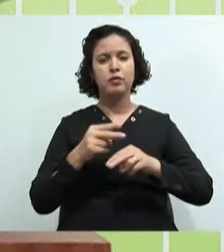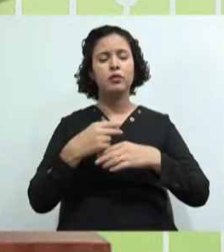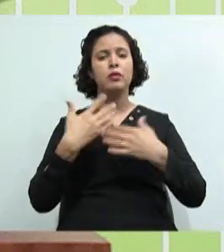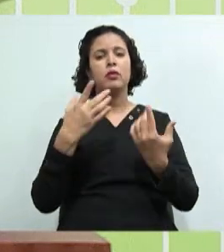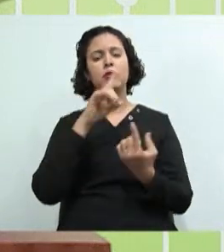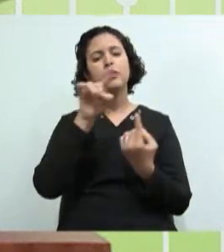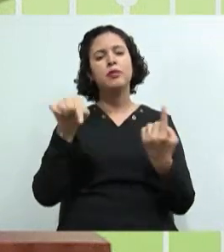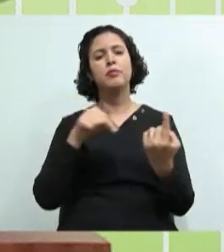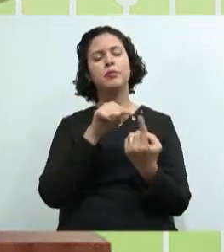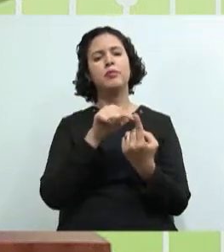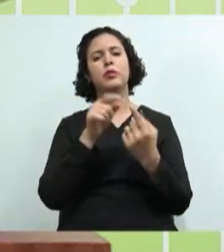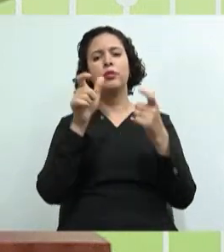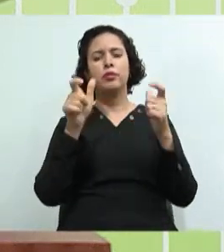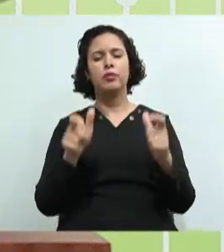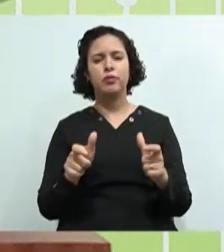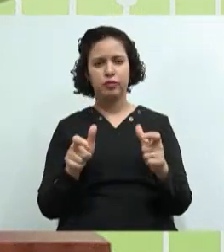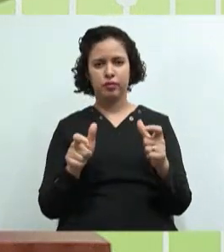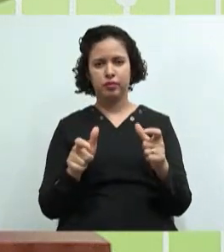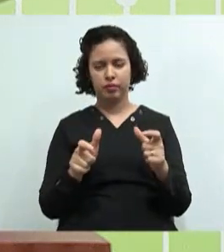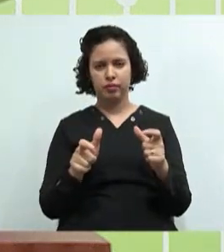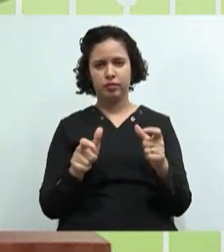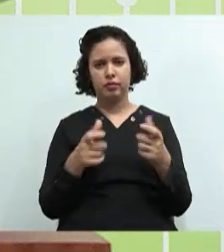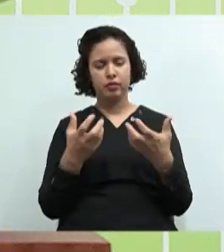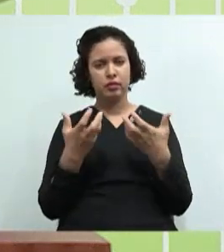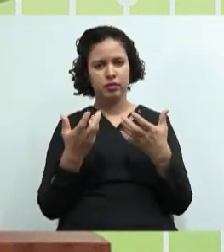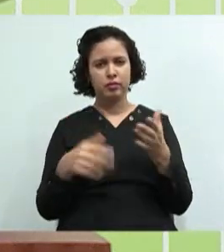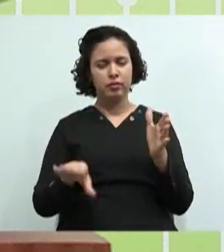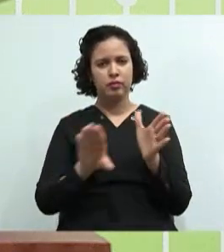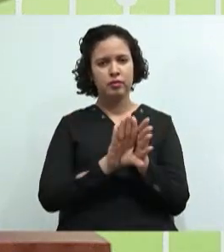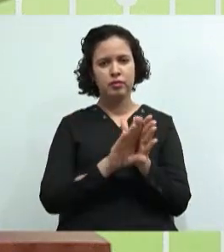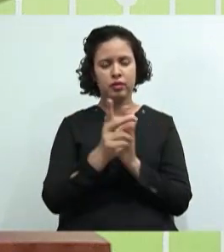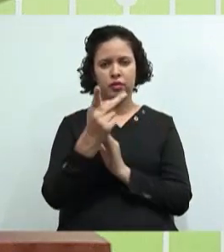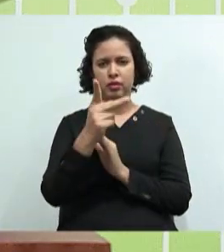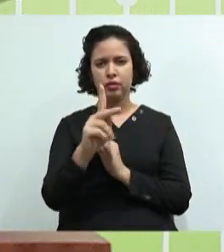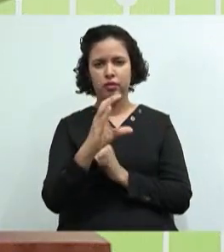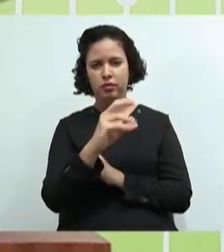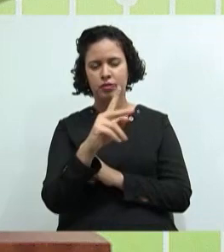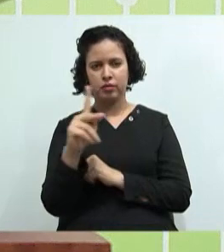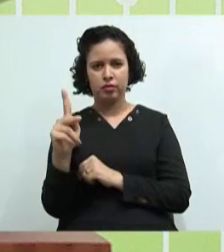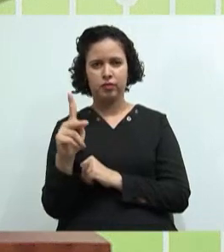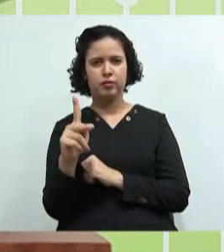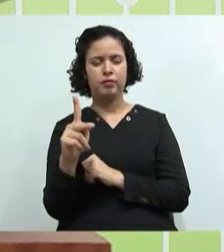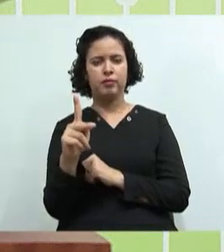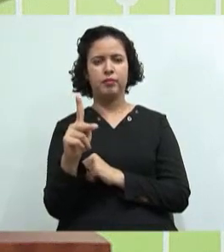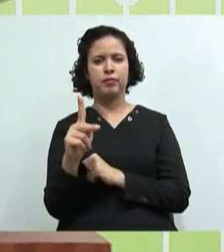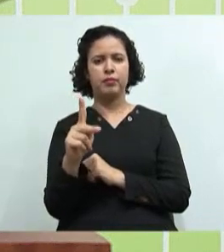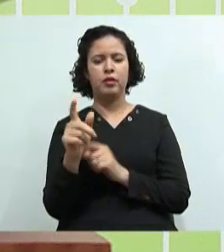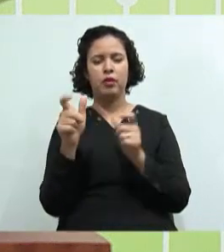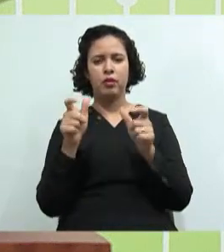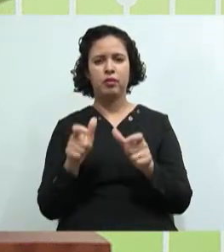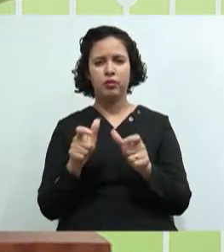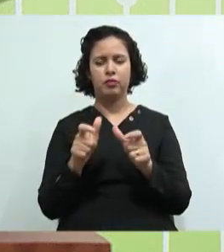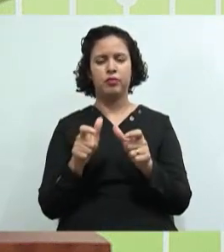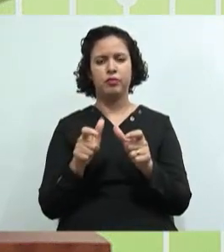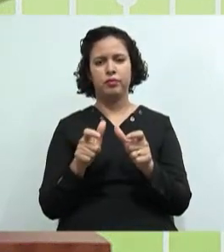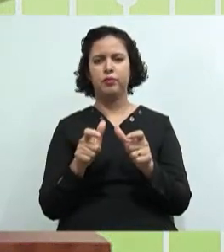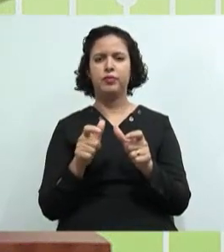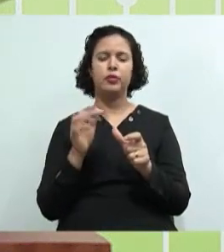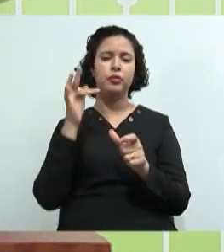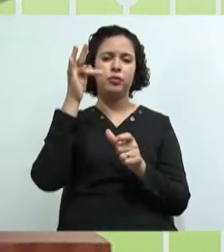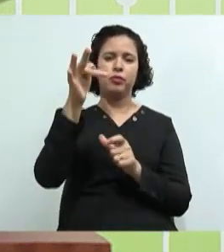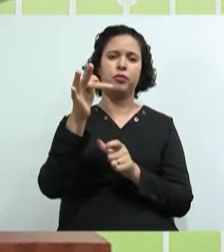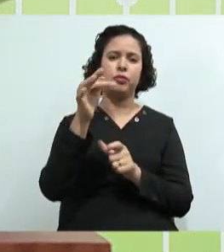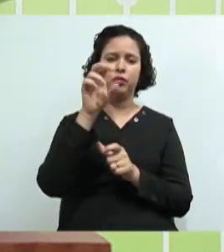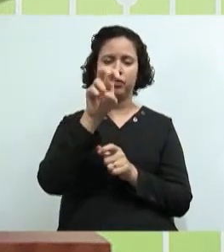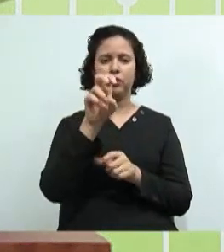os objetivos, onde a organização quer chegar, onde a sua cooperativa quer chegar, onde ela quer estar daqui a 5 anos. E isso te